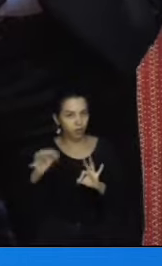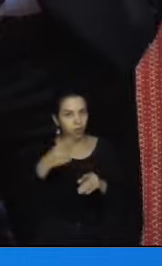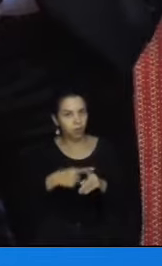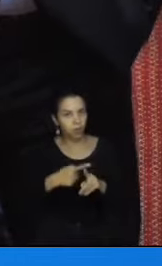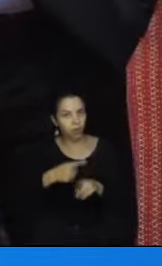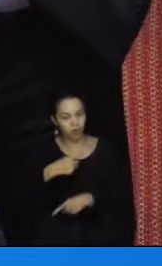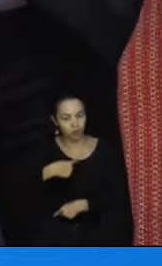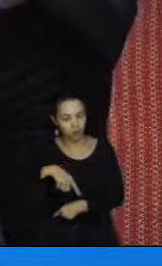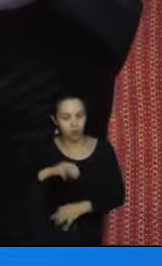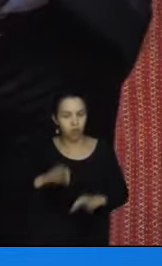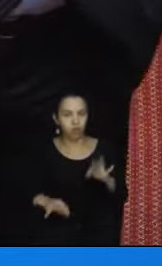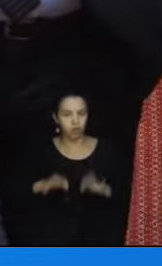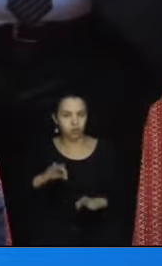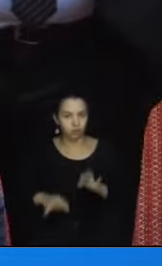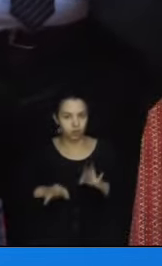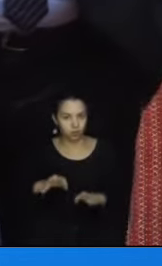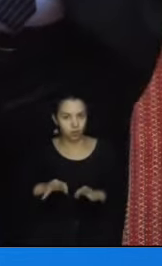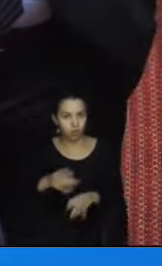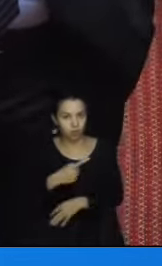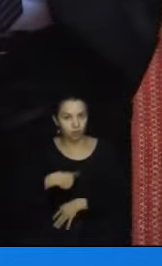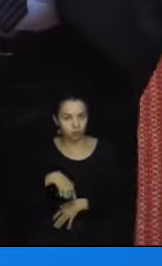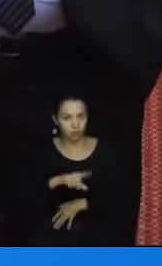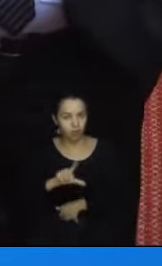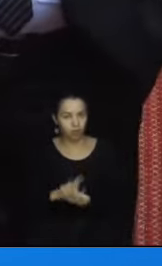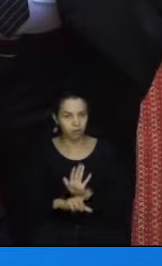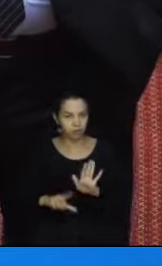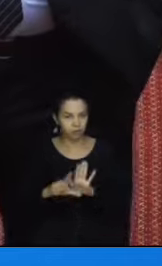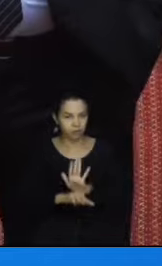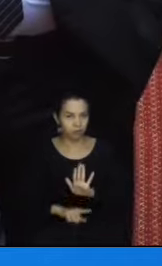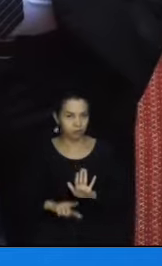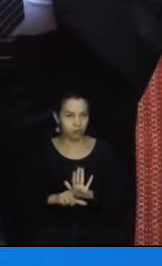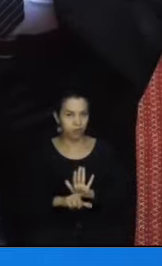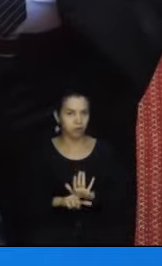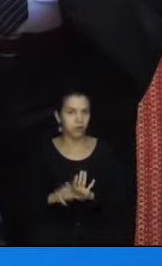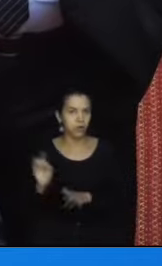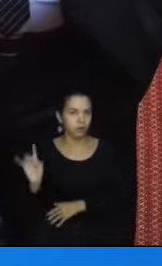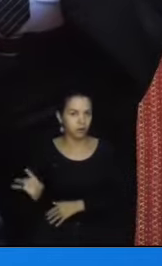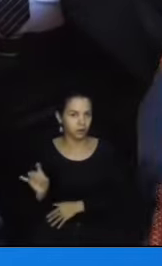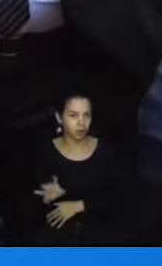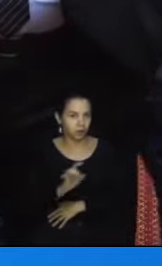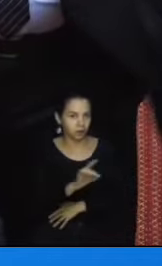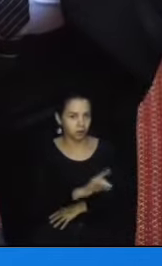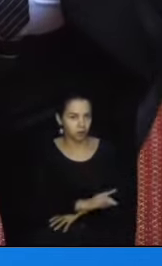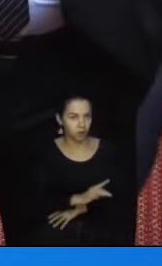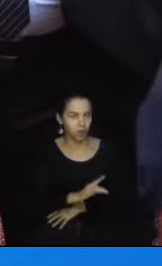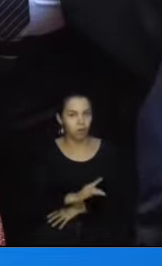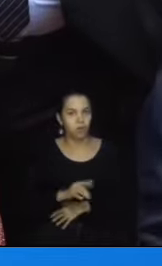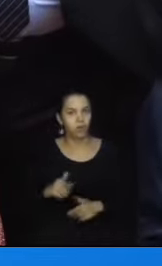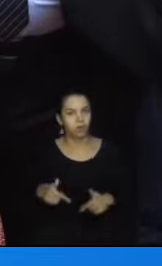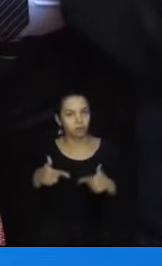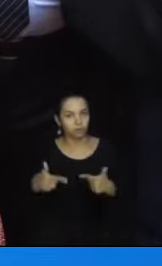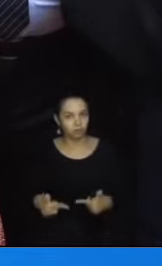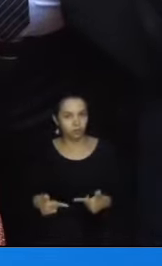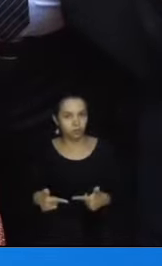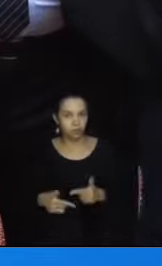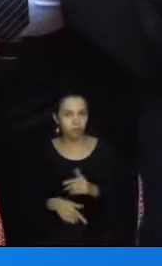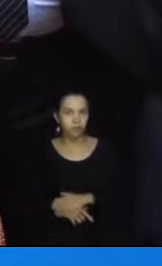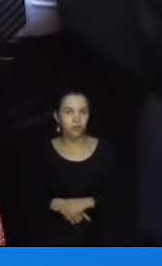julgadores aqui nós somos legisladores e evidente que cada um tem a sua posição legítima agora